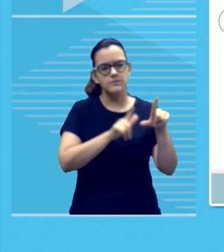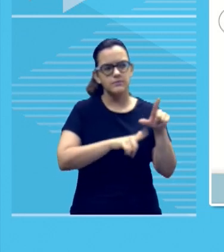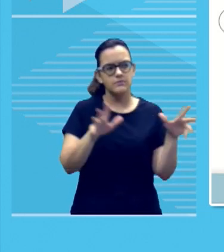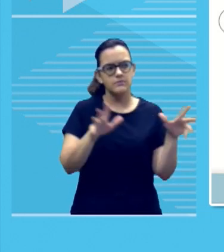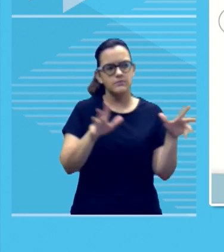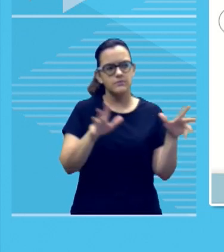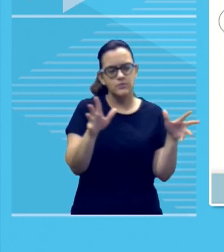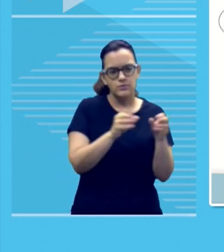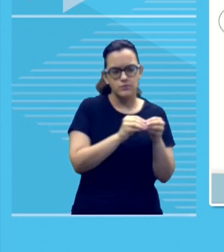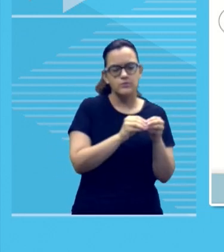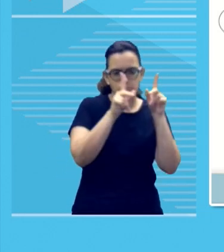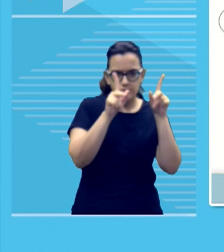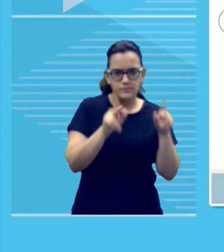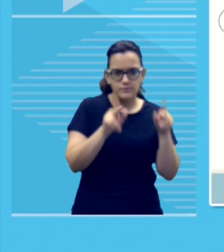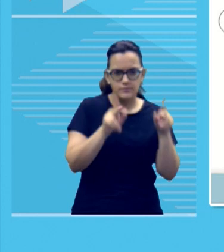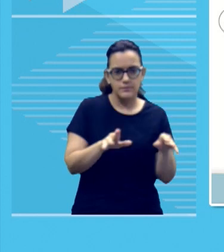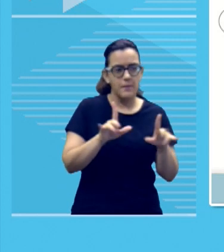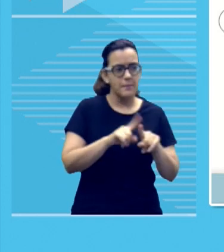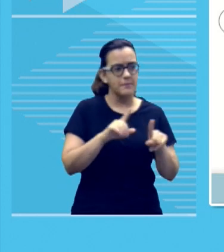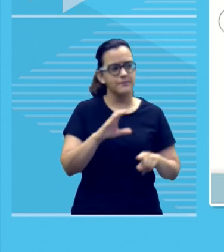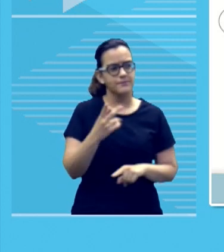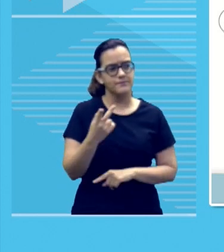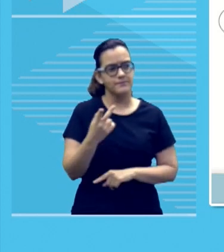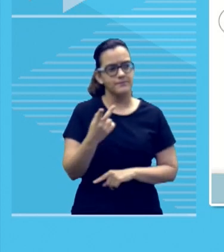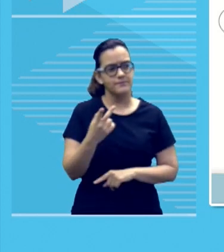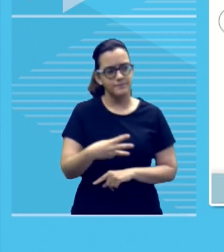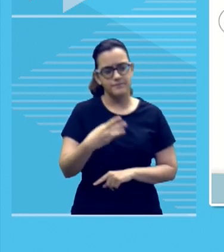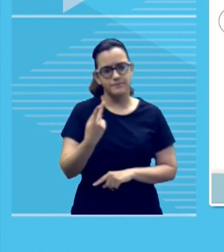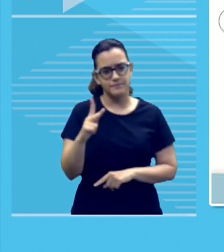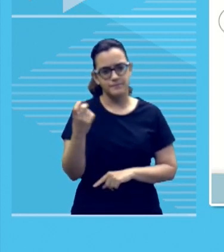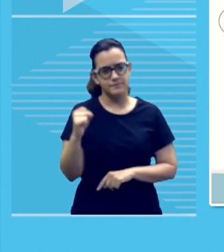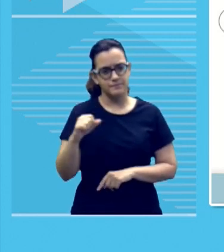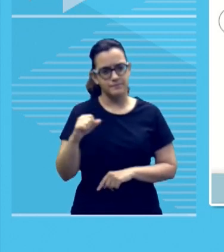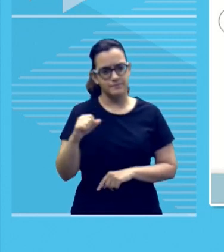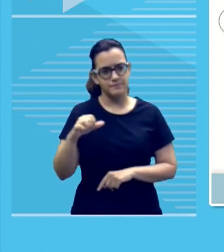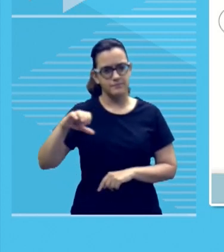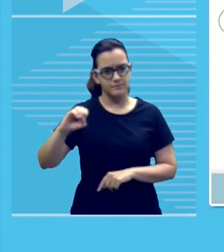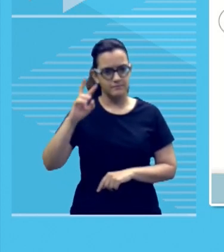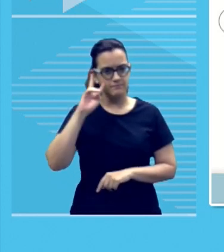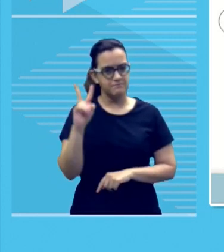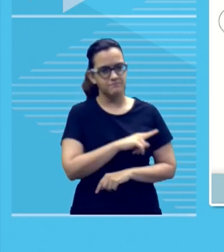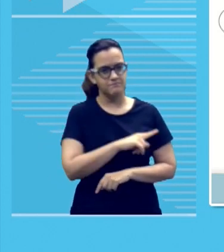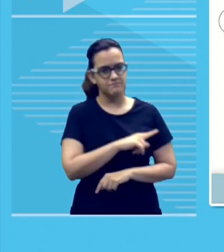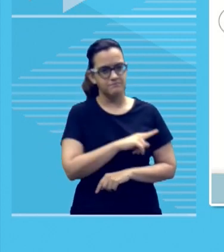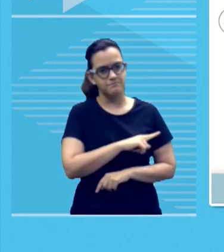c3h8o elas são isômeros vou até colocar a fórmula aqui ó C3